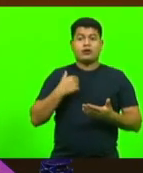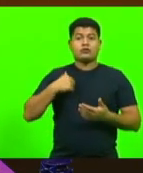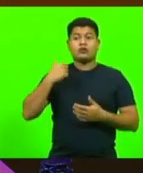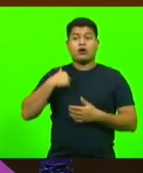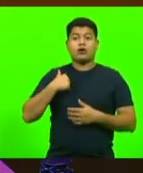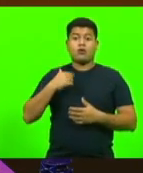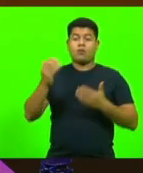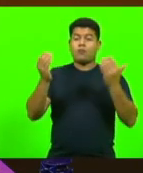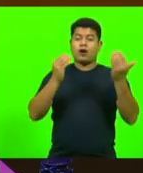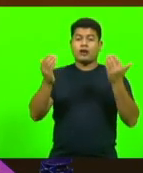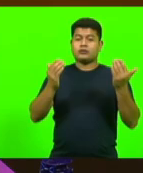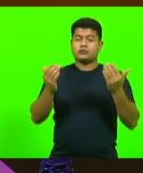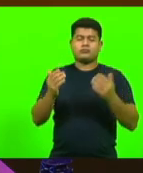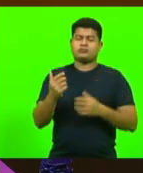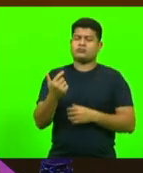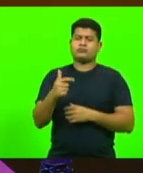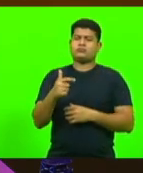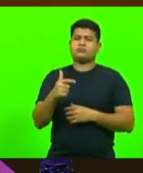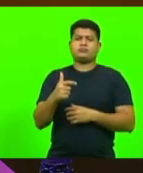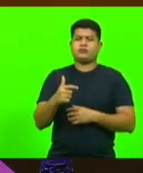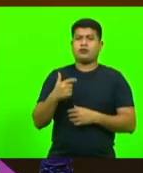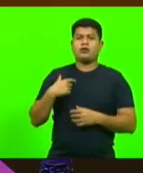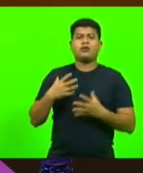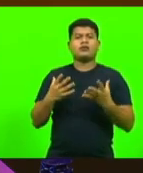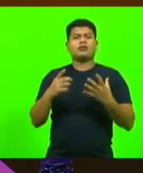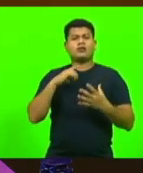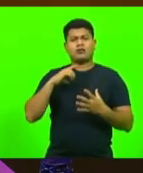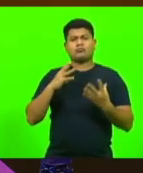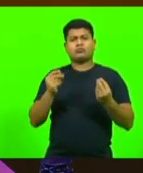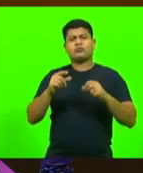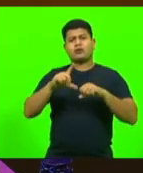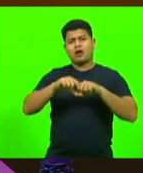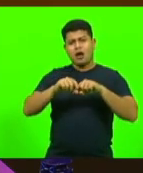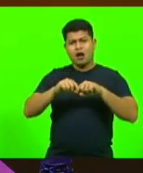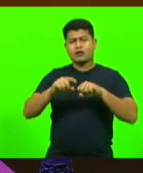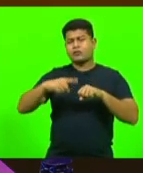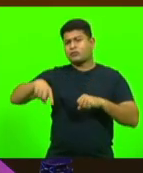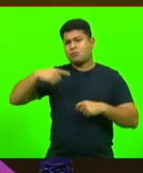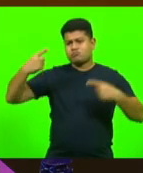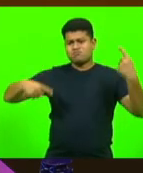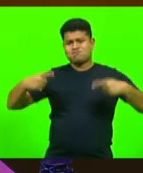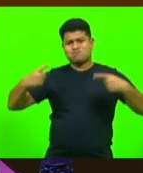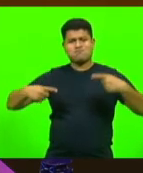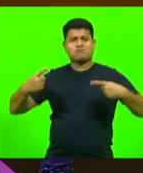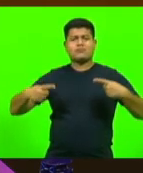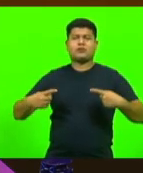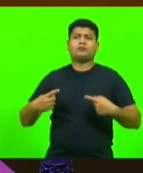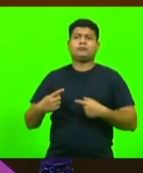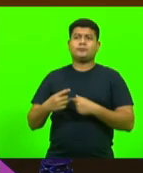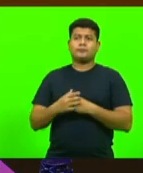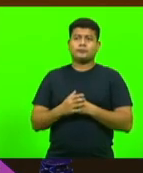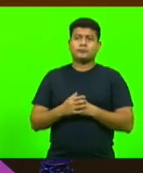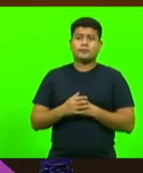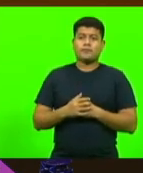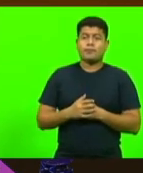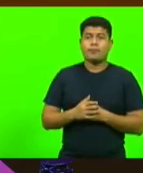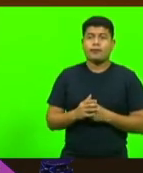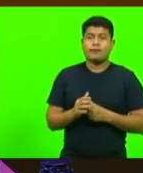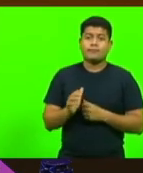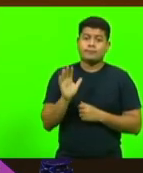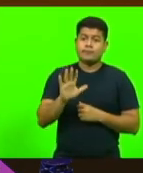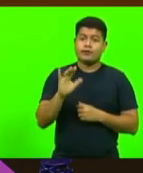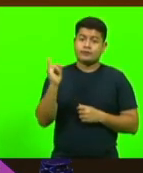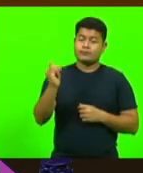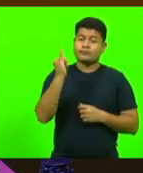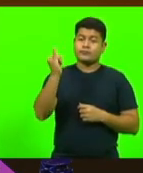artigos o meu tempo já acabou e eu tem muitos artigos aqui para gente debater depois a gente pode entrar né mas é muito